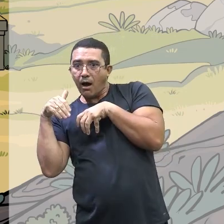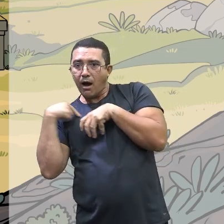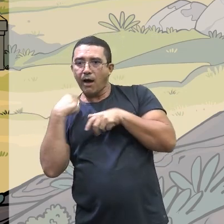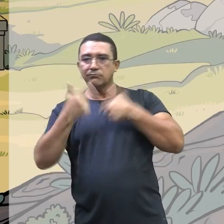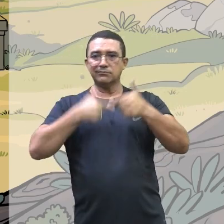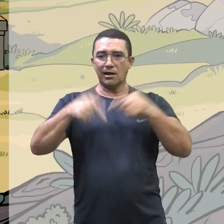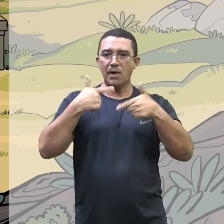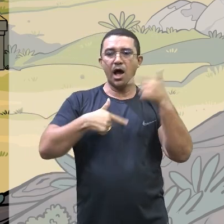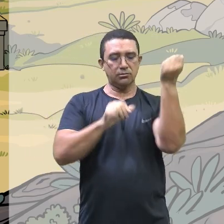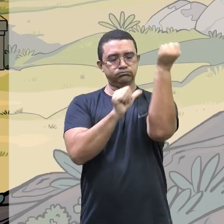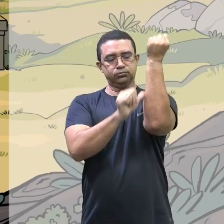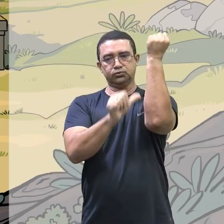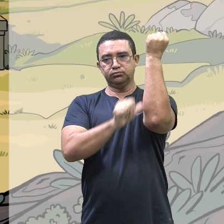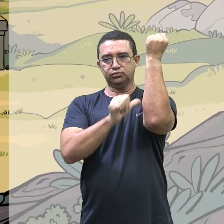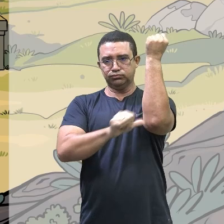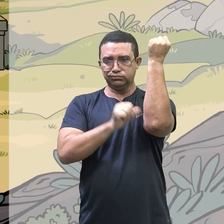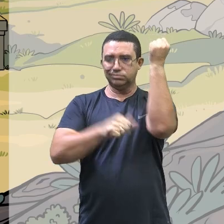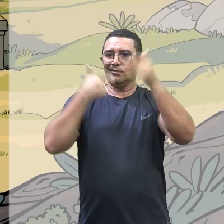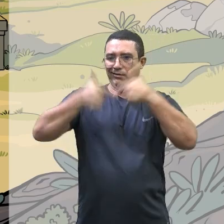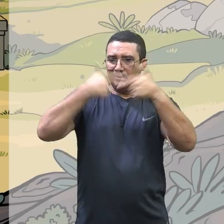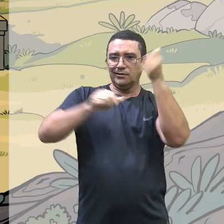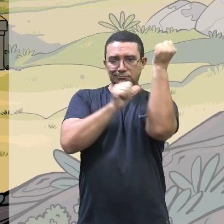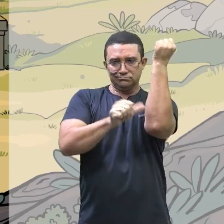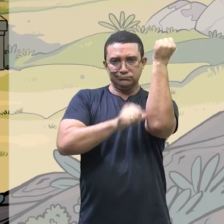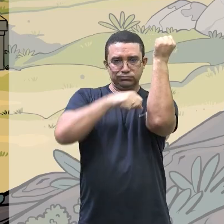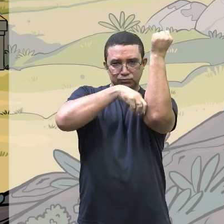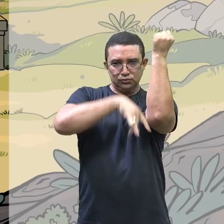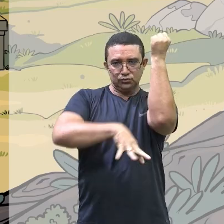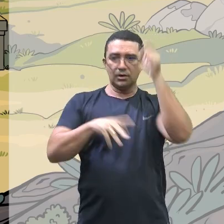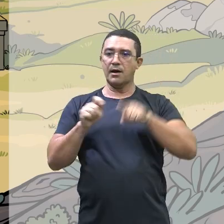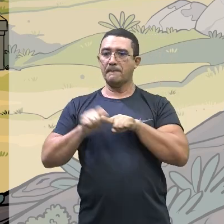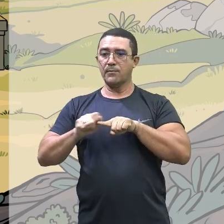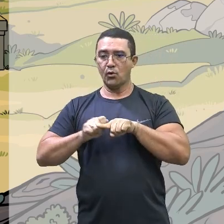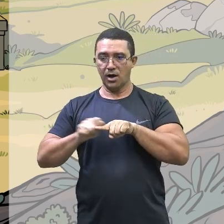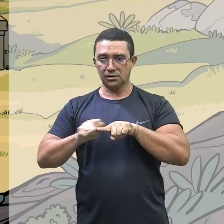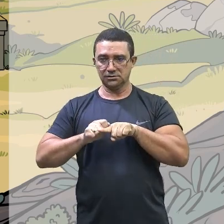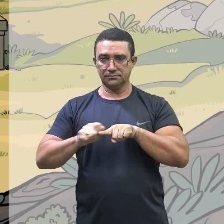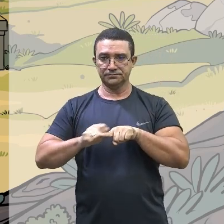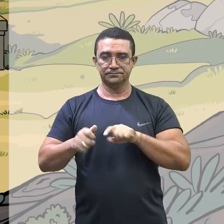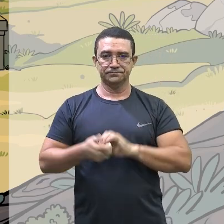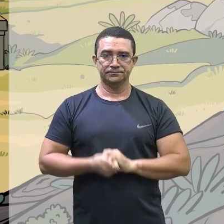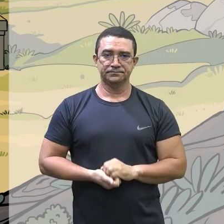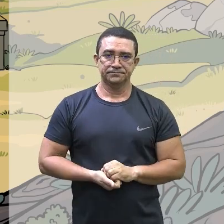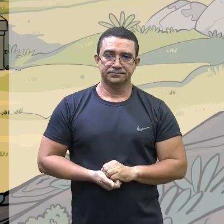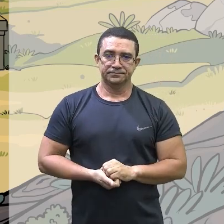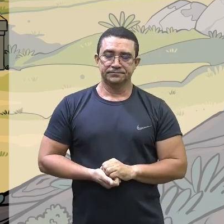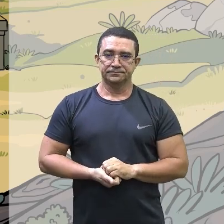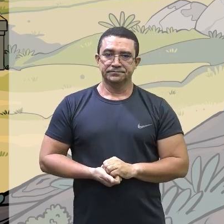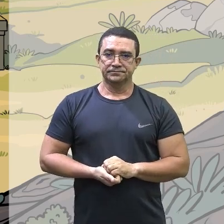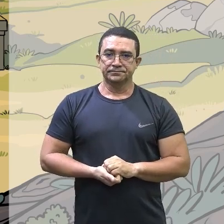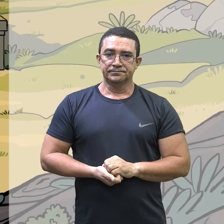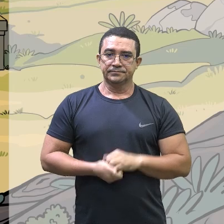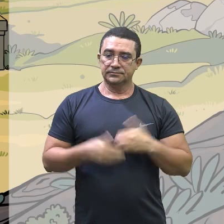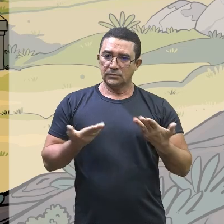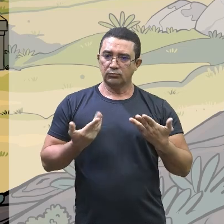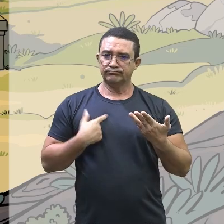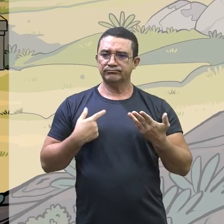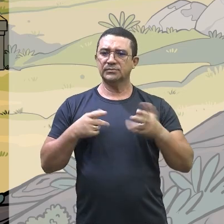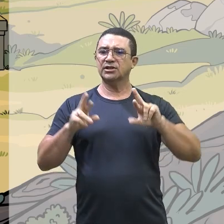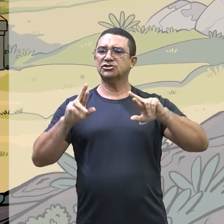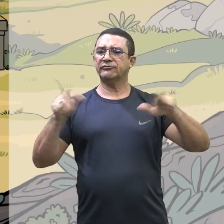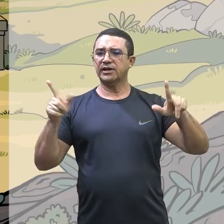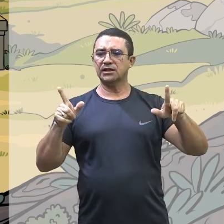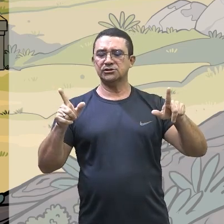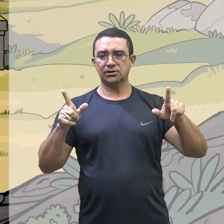lá na mata, lá explorando o látex, né? Uhum, exatamente. Só fazendo aí a diferença entre o seringueiro e